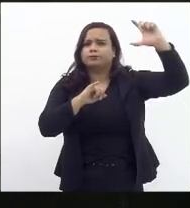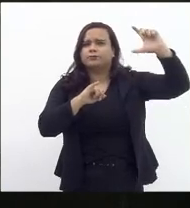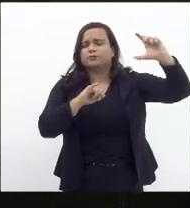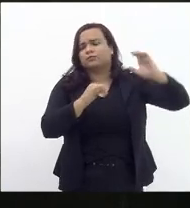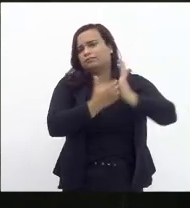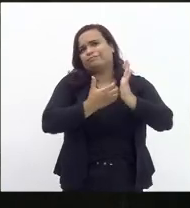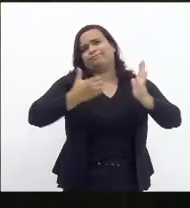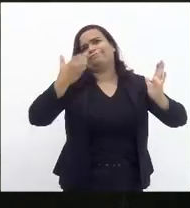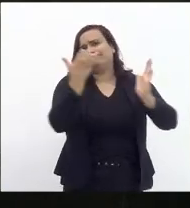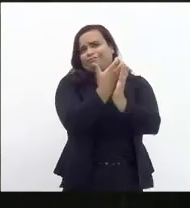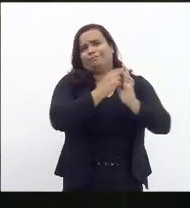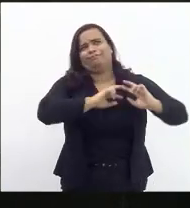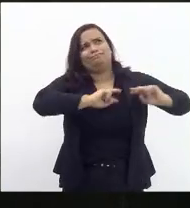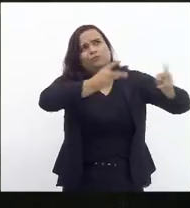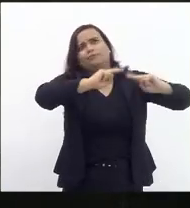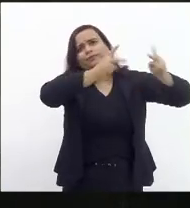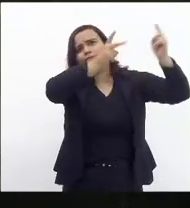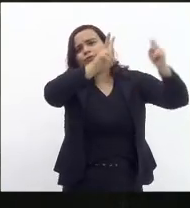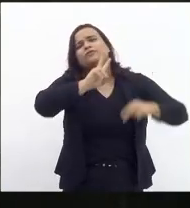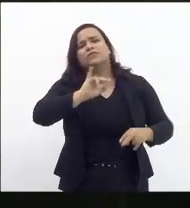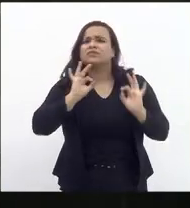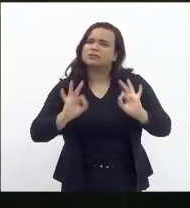estupendo. Estupendo,